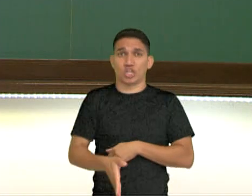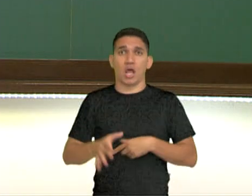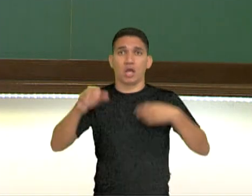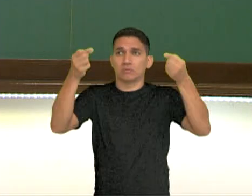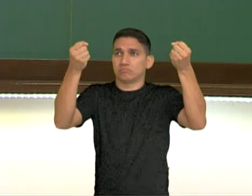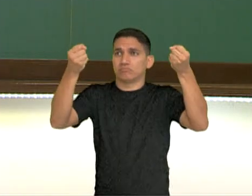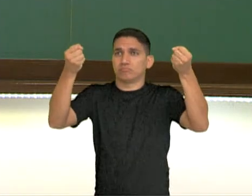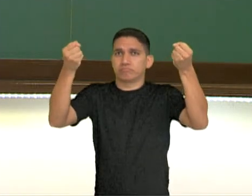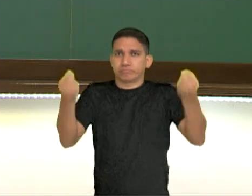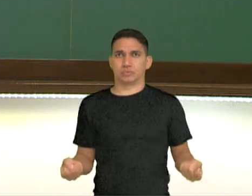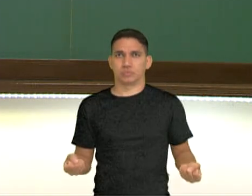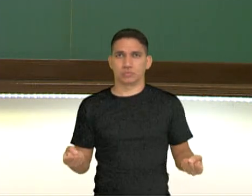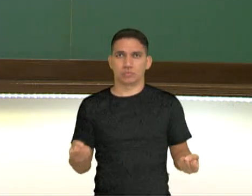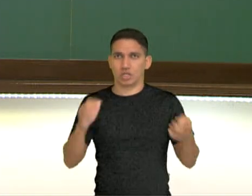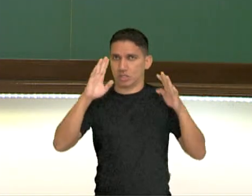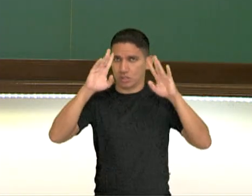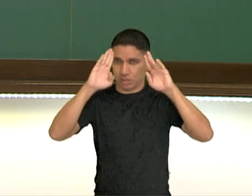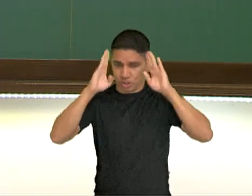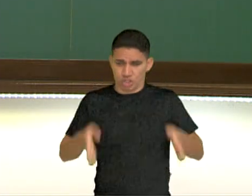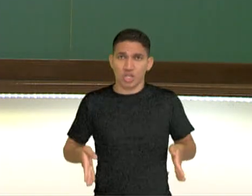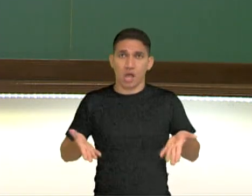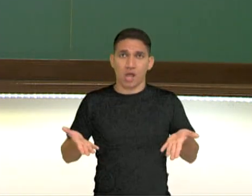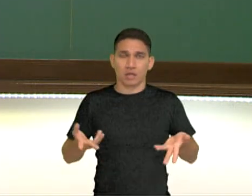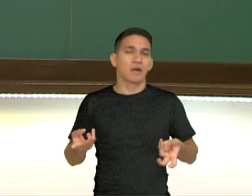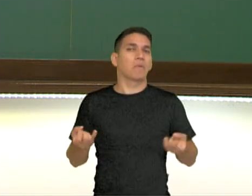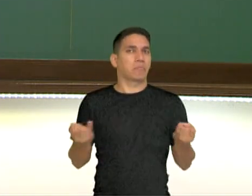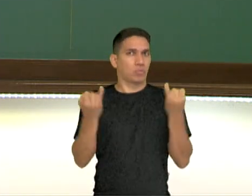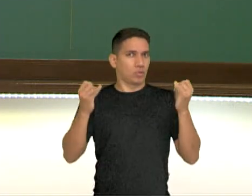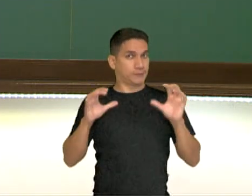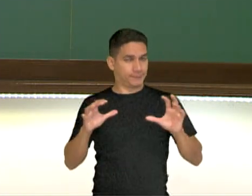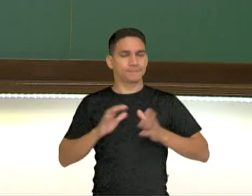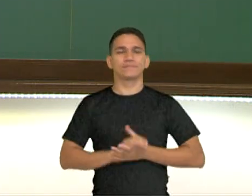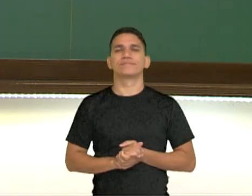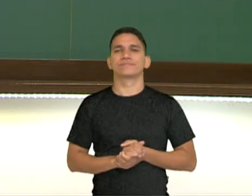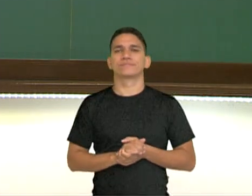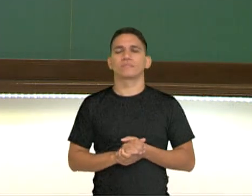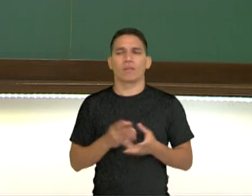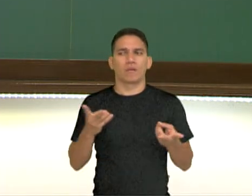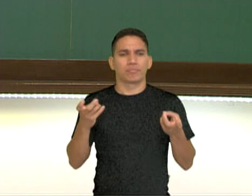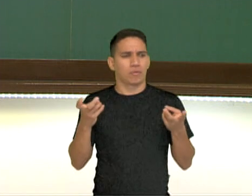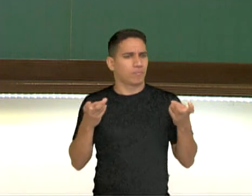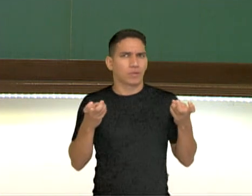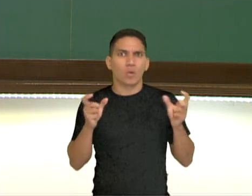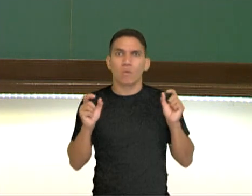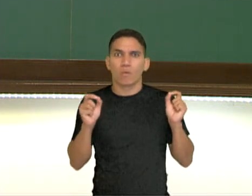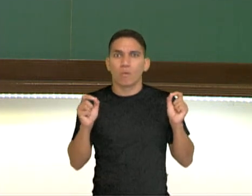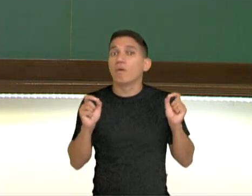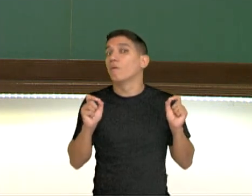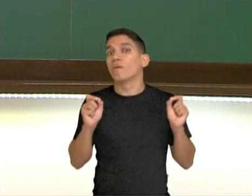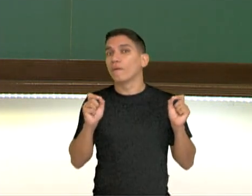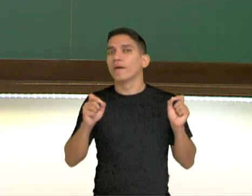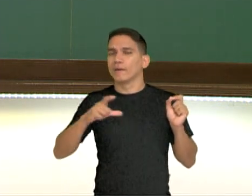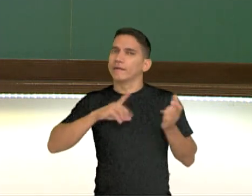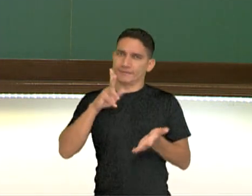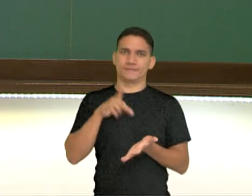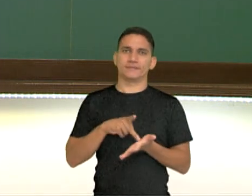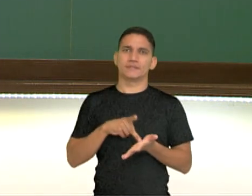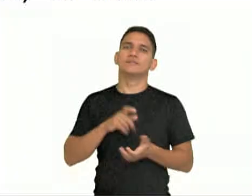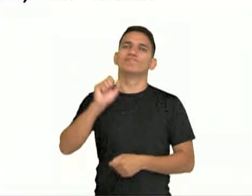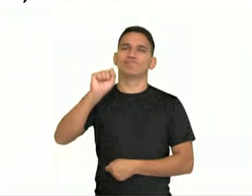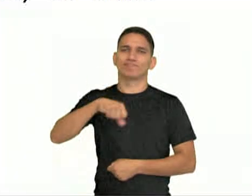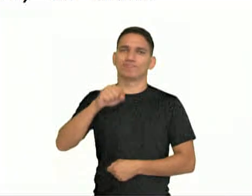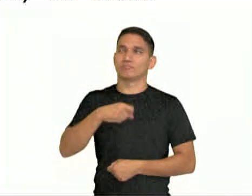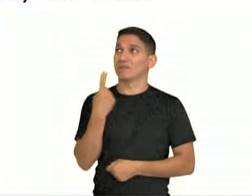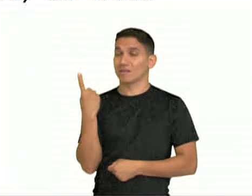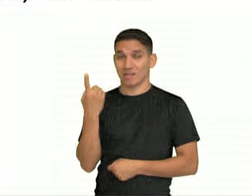questão importante a gente pensar aqui. Considerando essa situação, certo? Eu vou perceber que realmente, sim, essa